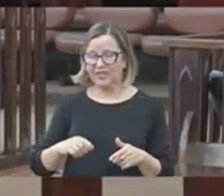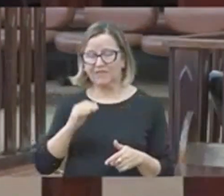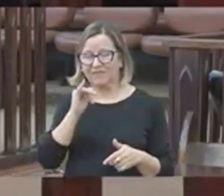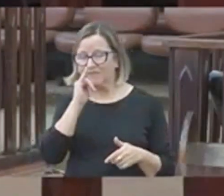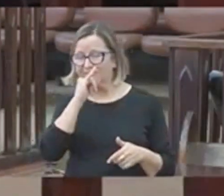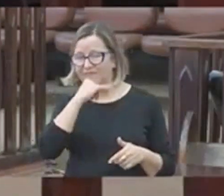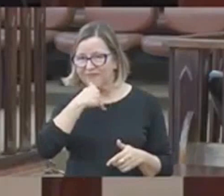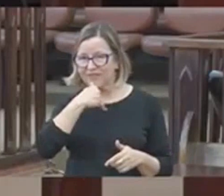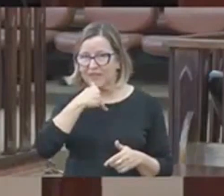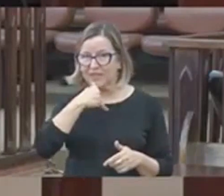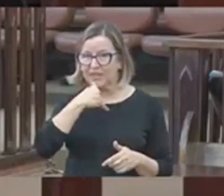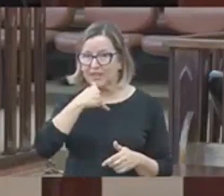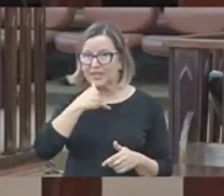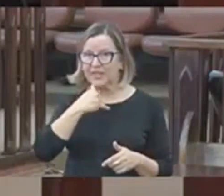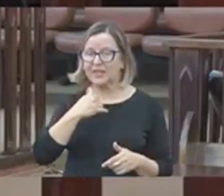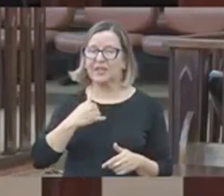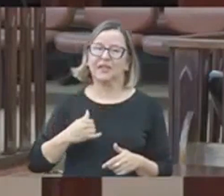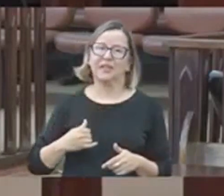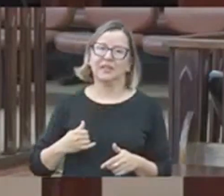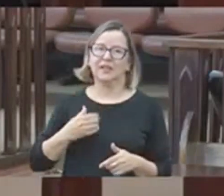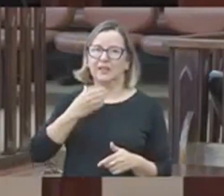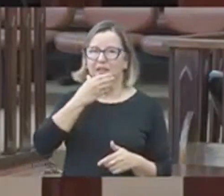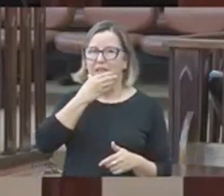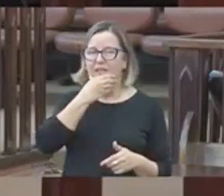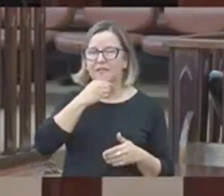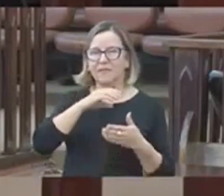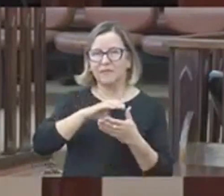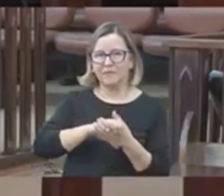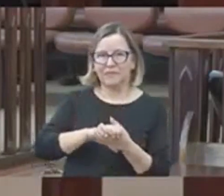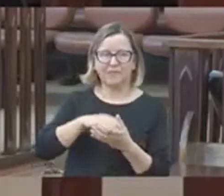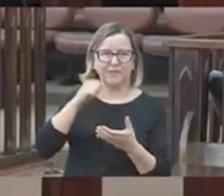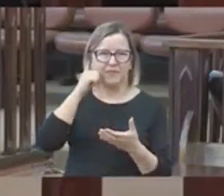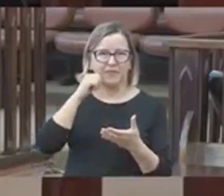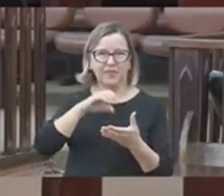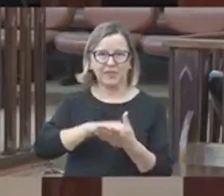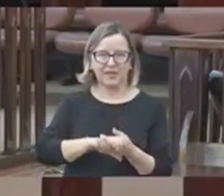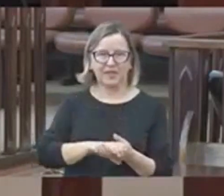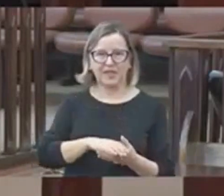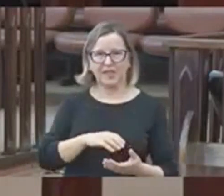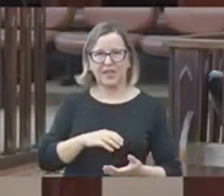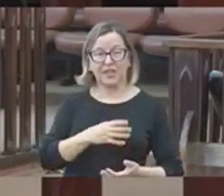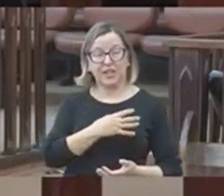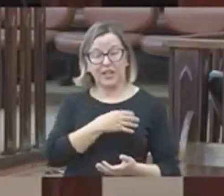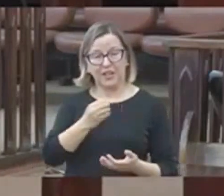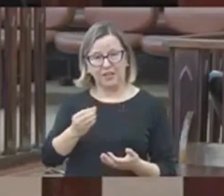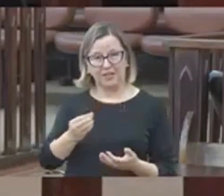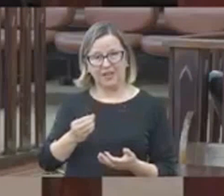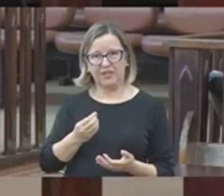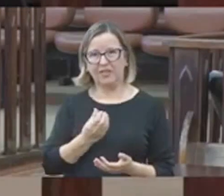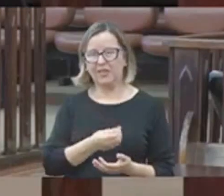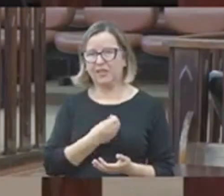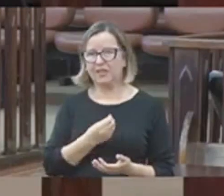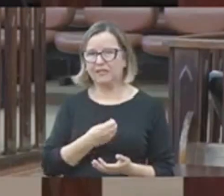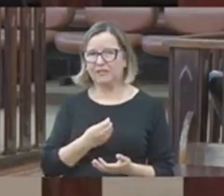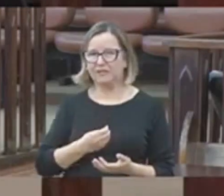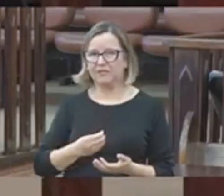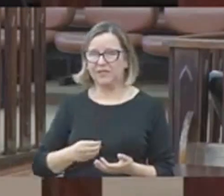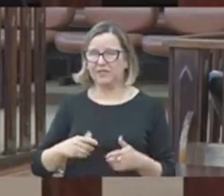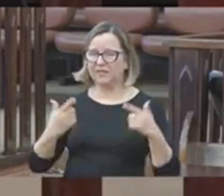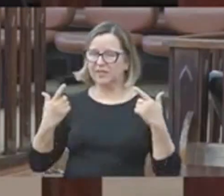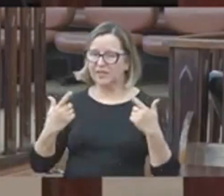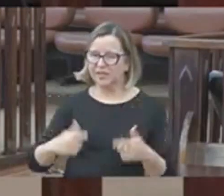filhos vivendo numa constante inquietação interna e externa e derivando uma série de problemas